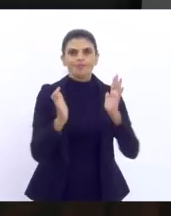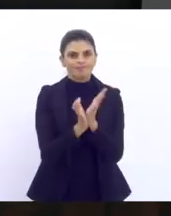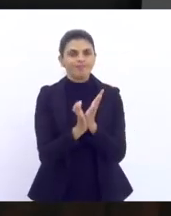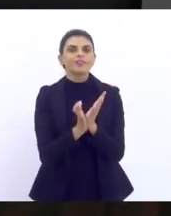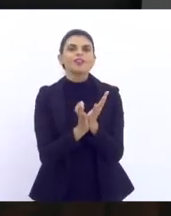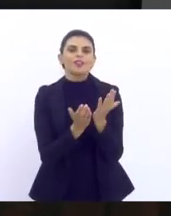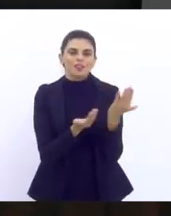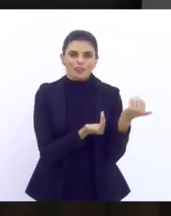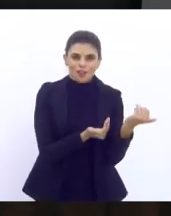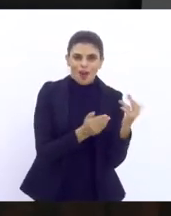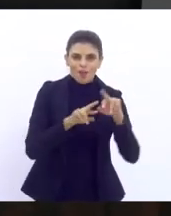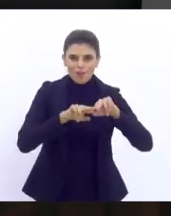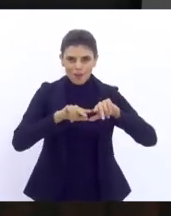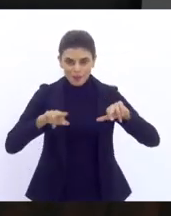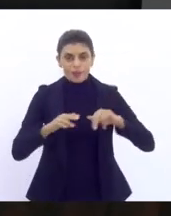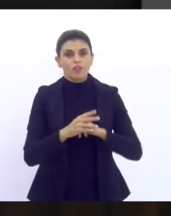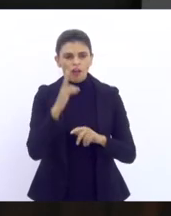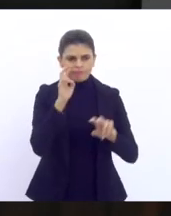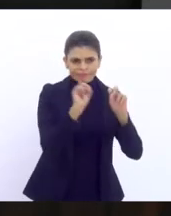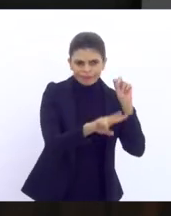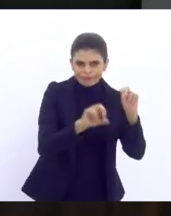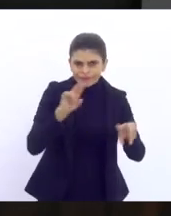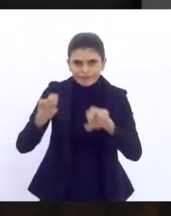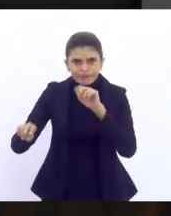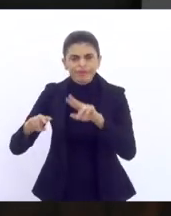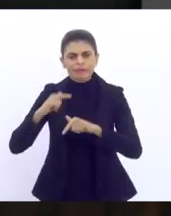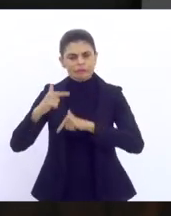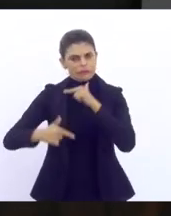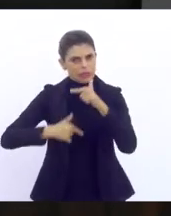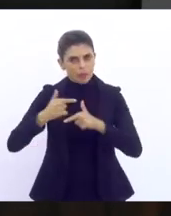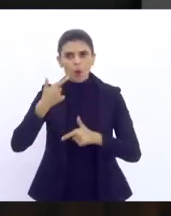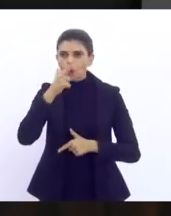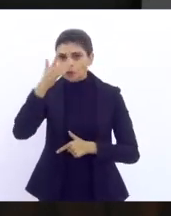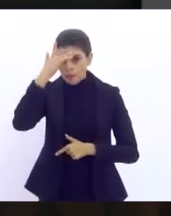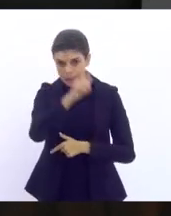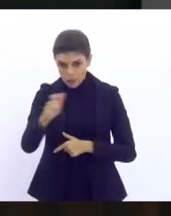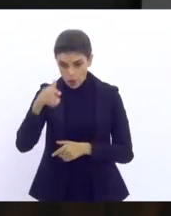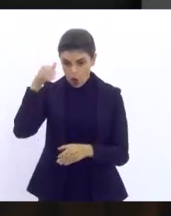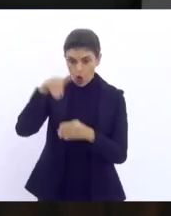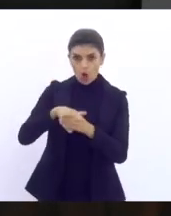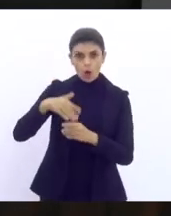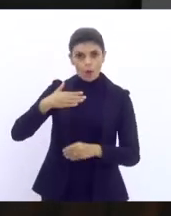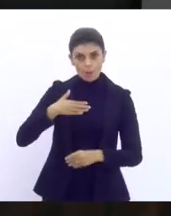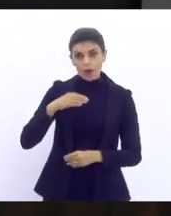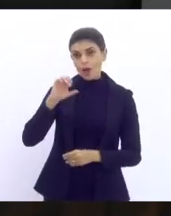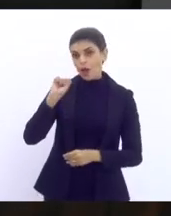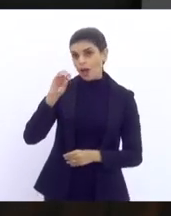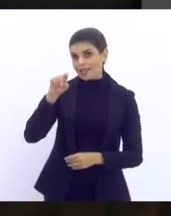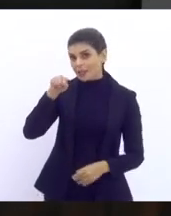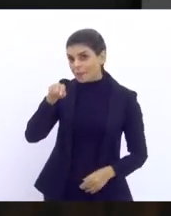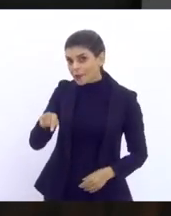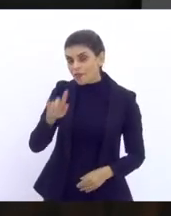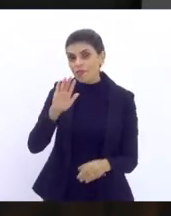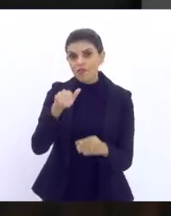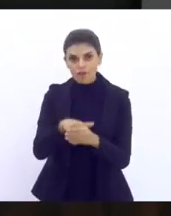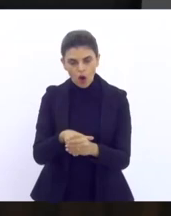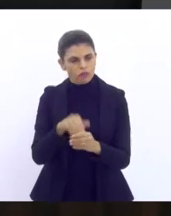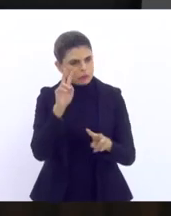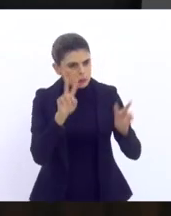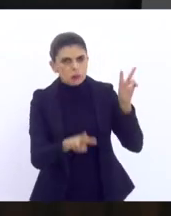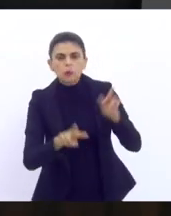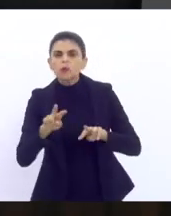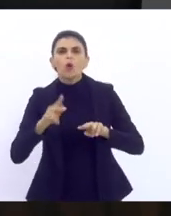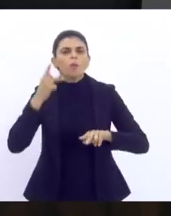quem acompanha o nosso trabalho tem visto que temos atuado da melhor forma, da melhor maneira possível, para fazer